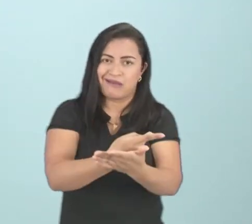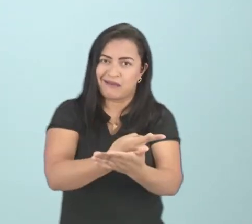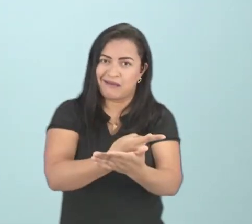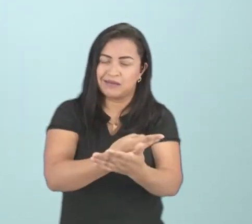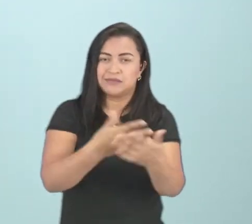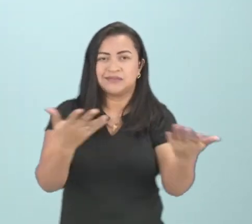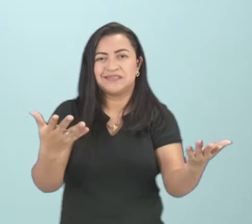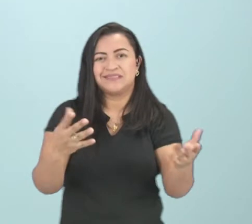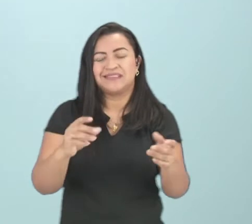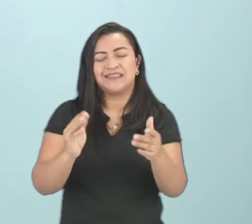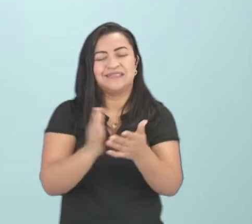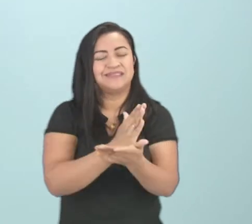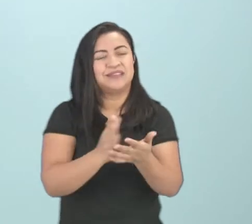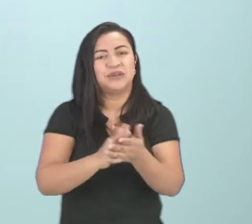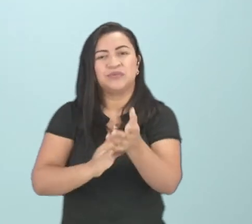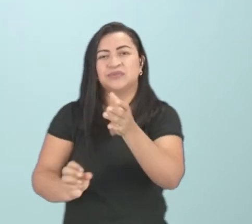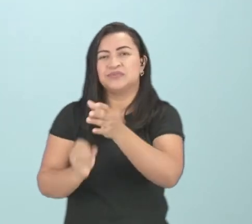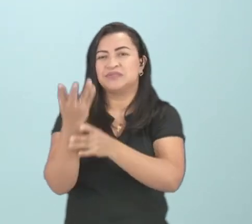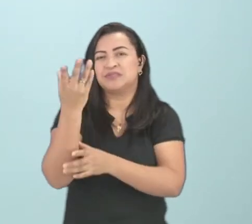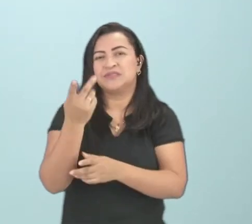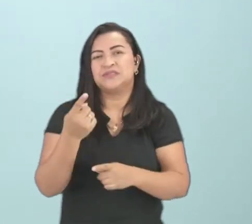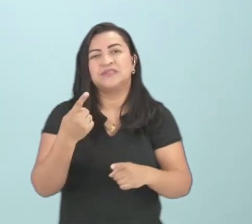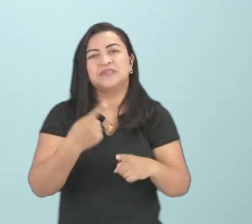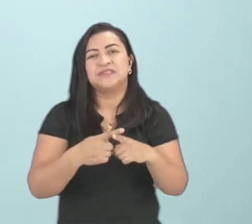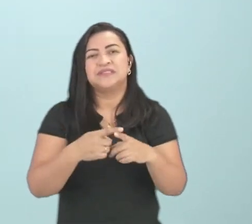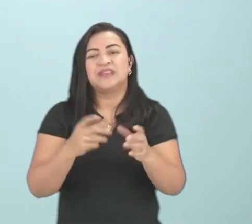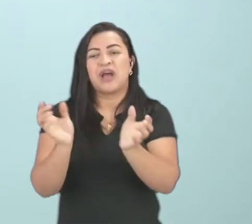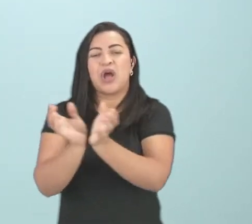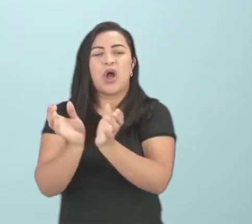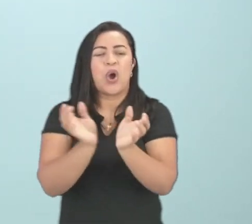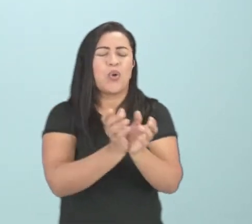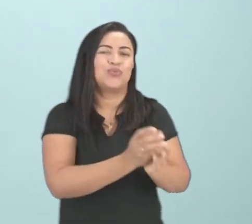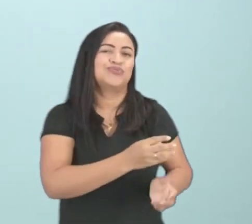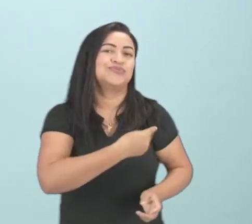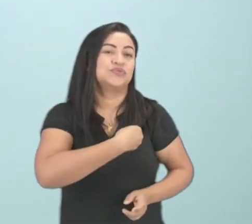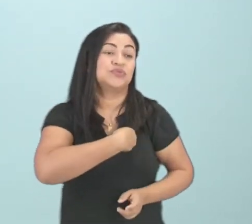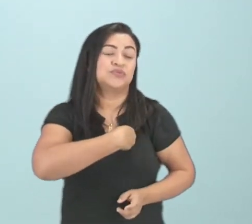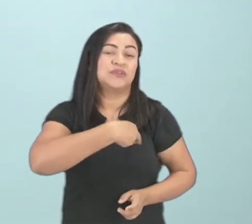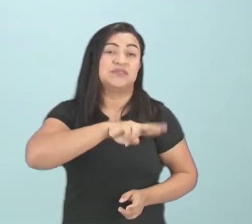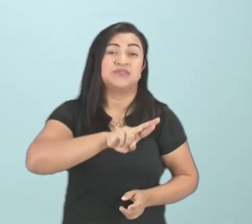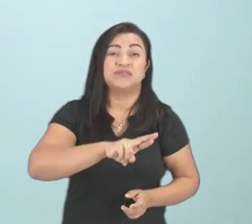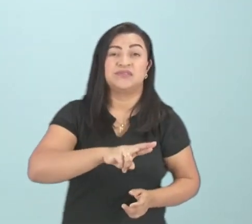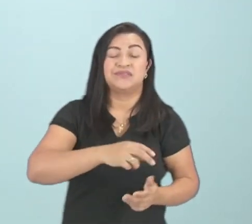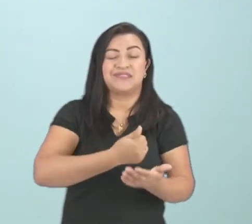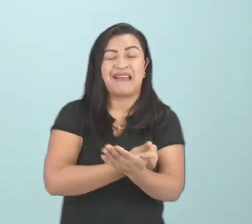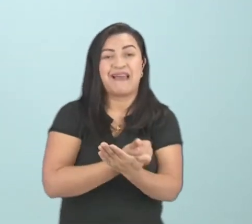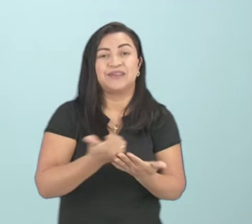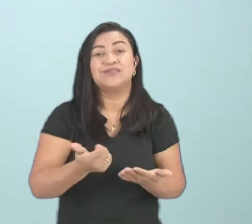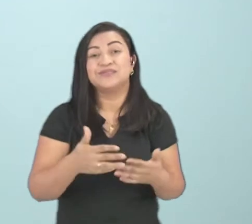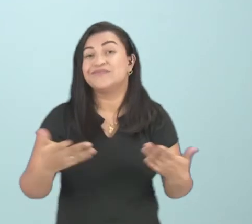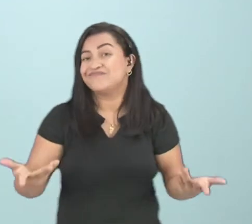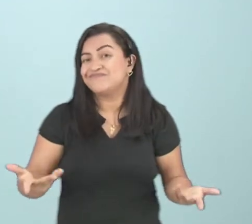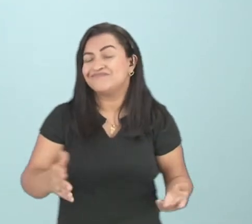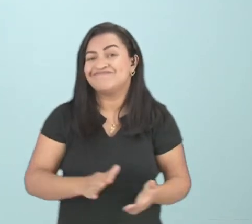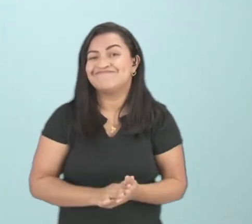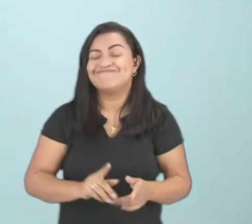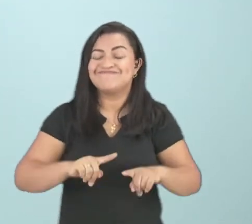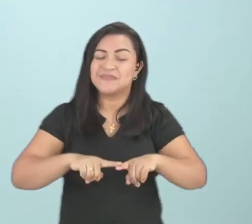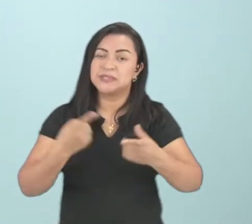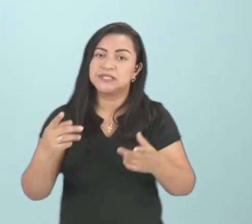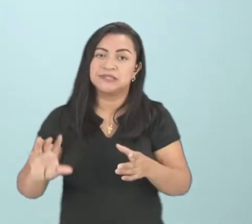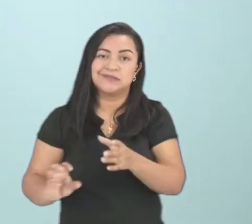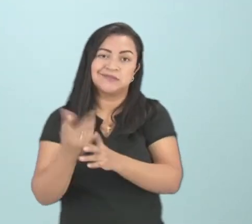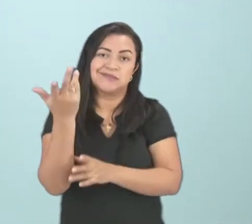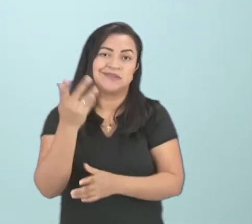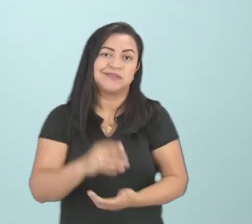algumas ações tomadas por certas religiões, né? Ela deveria se conter, mas não acontece. Muitas vezes